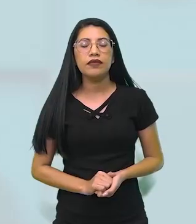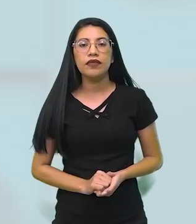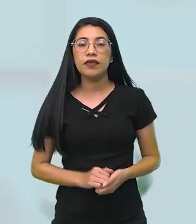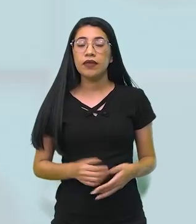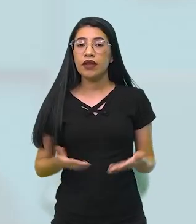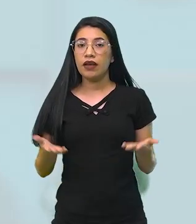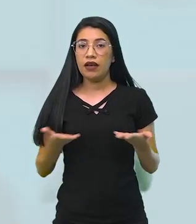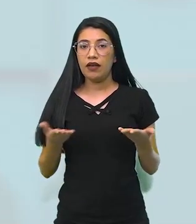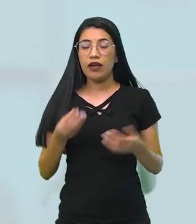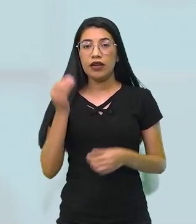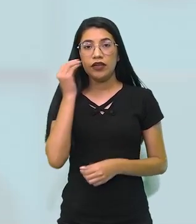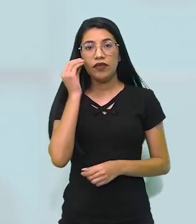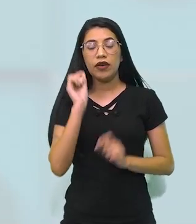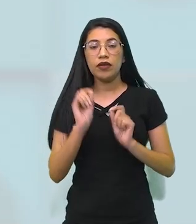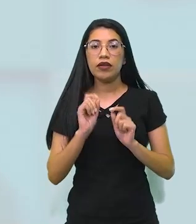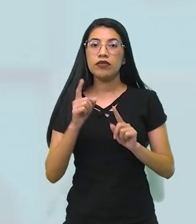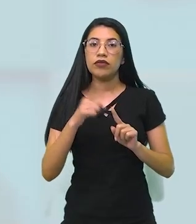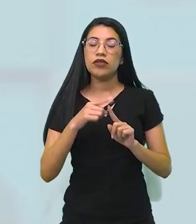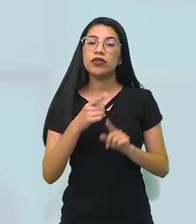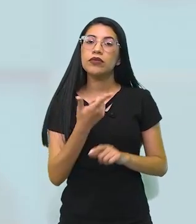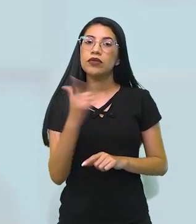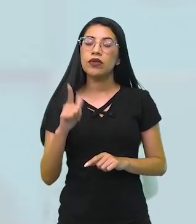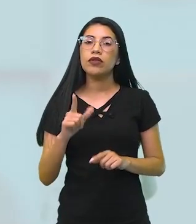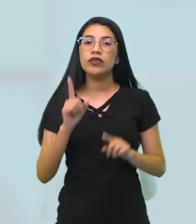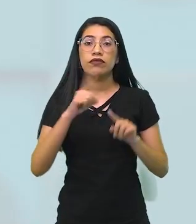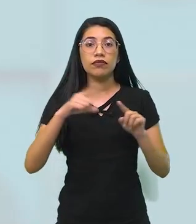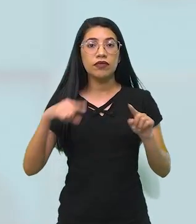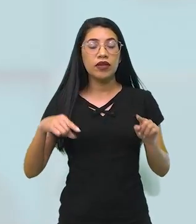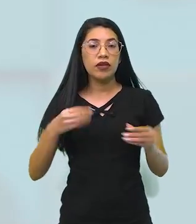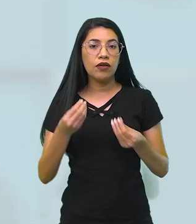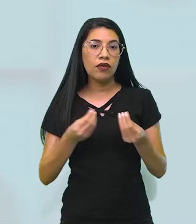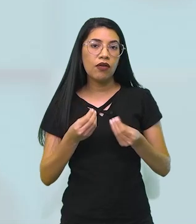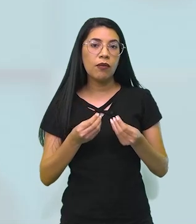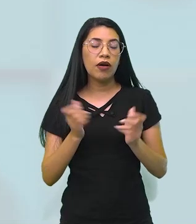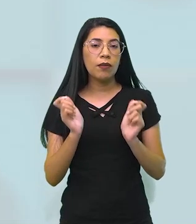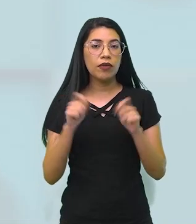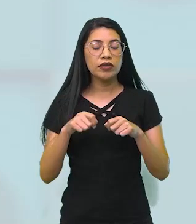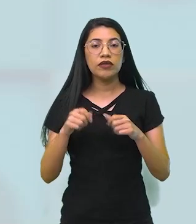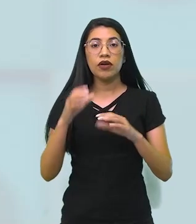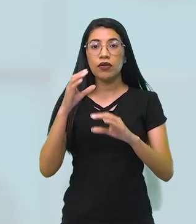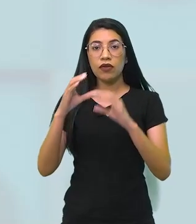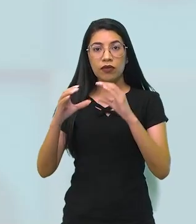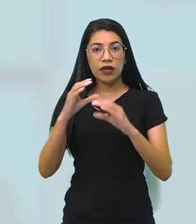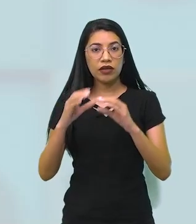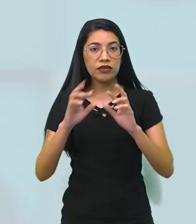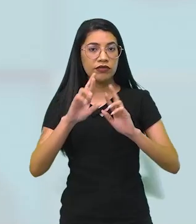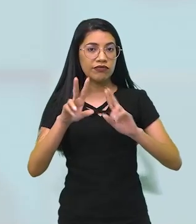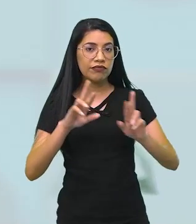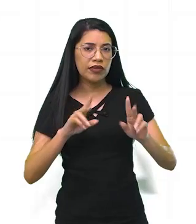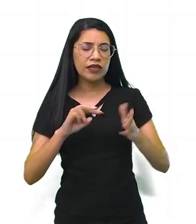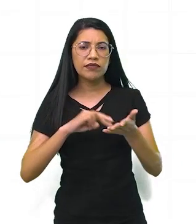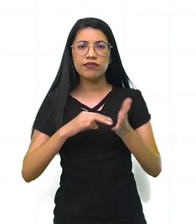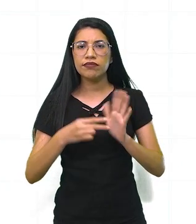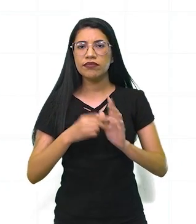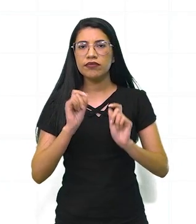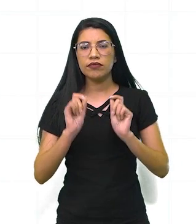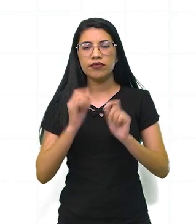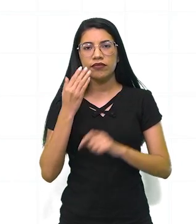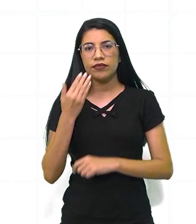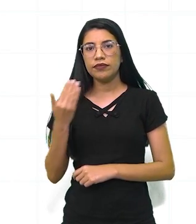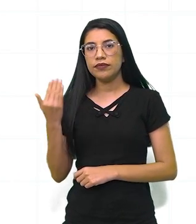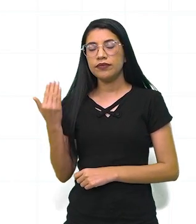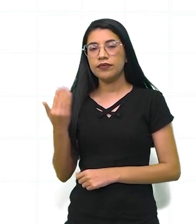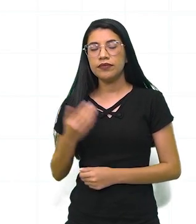um outro tipo de variação que é a variação de situação de comunicação O que que significa isso Professor acompanhe